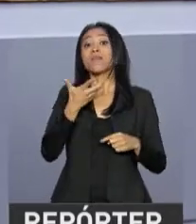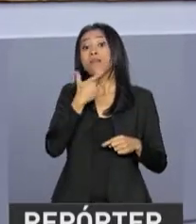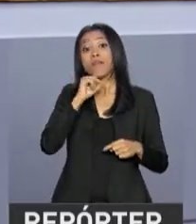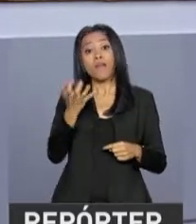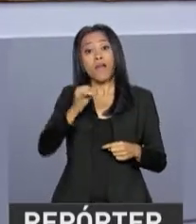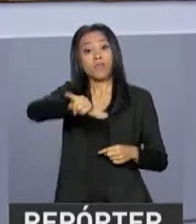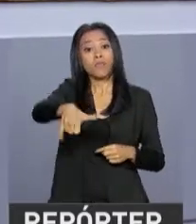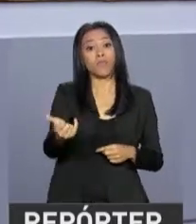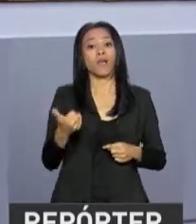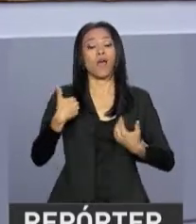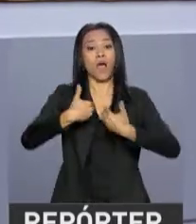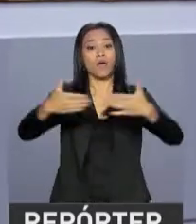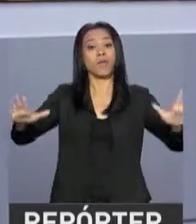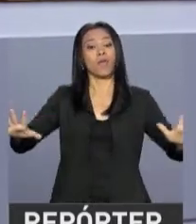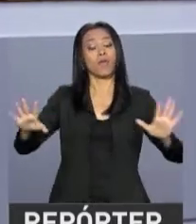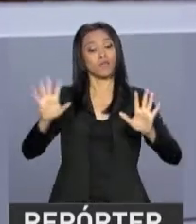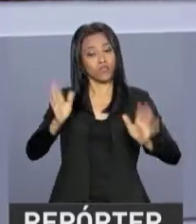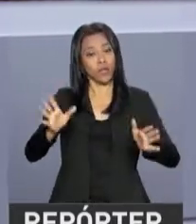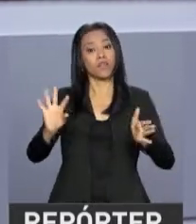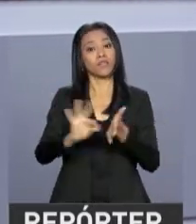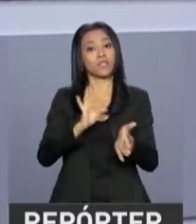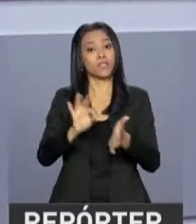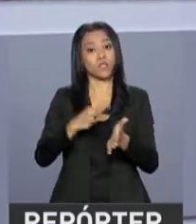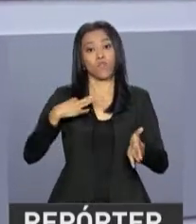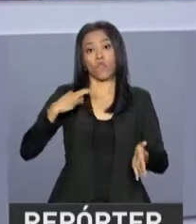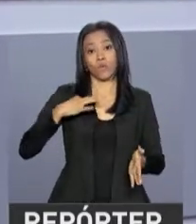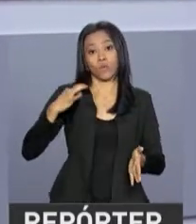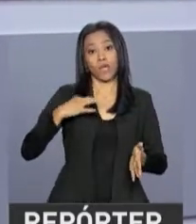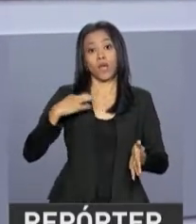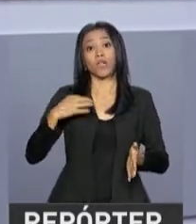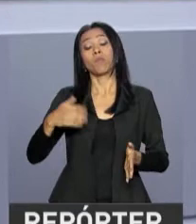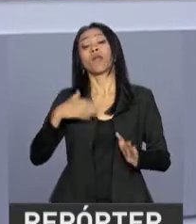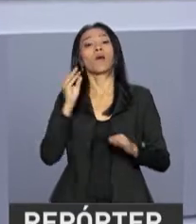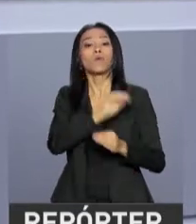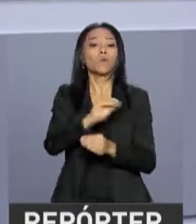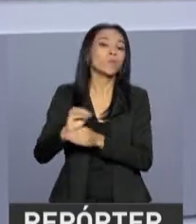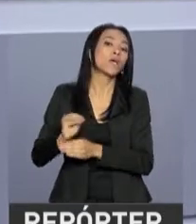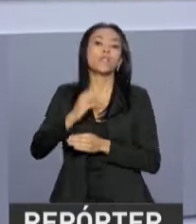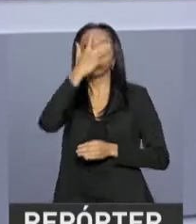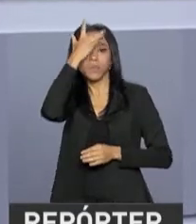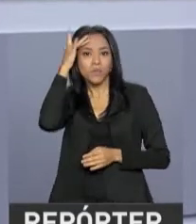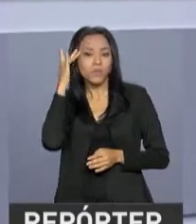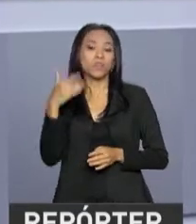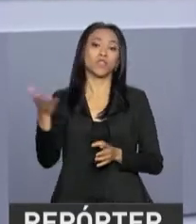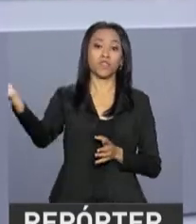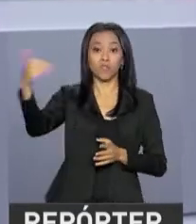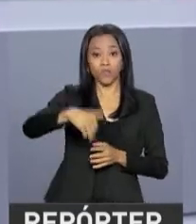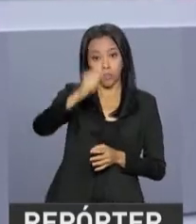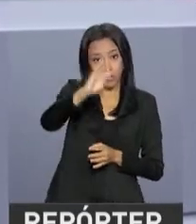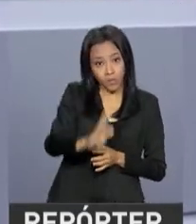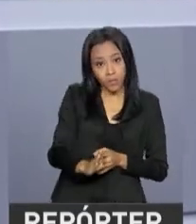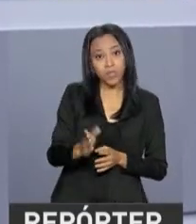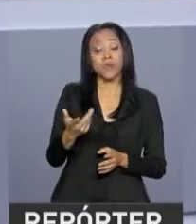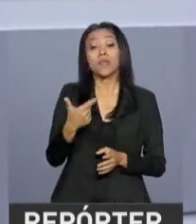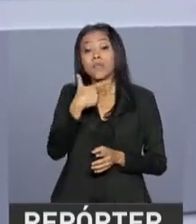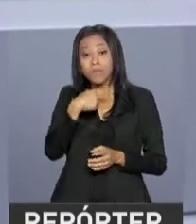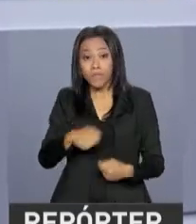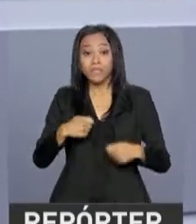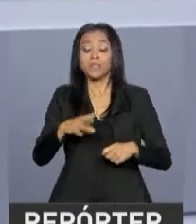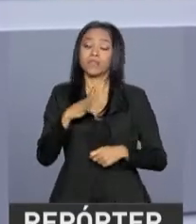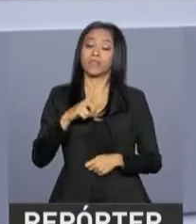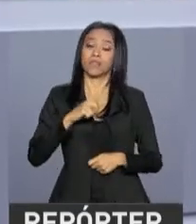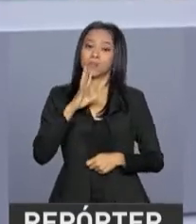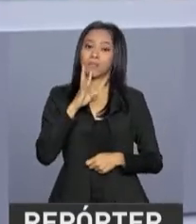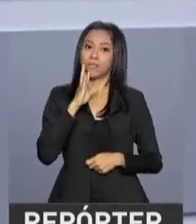inscrições para trabalho voluntário com refugiados em brasília para se candidatar é preciso ter conhecimento avançado